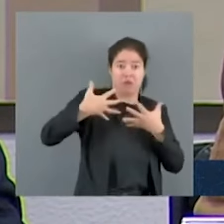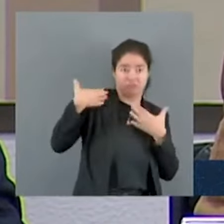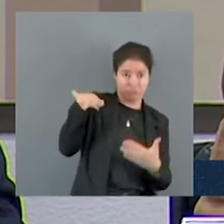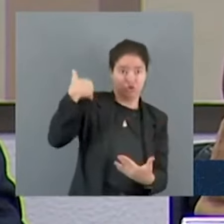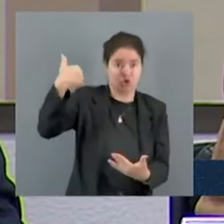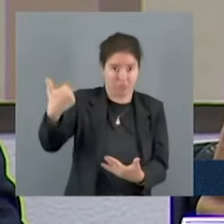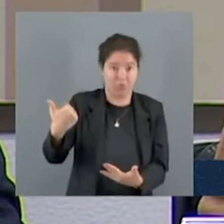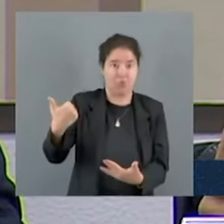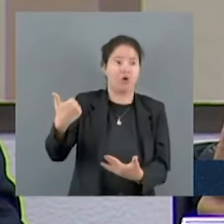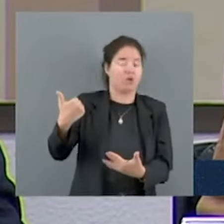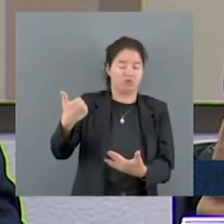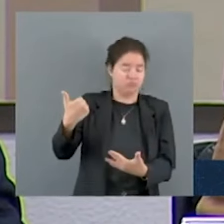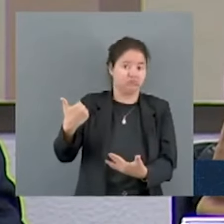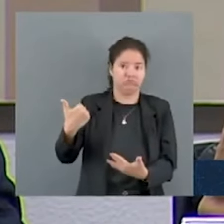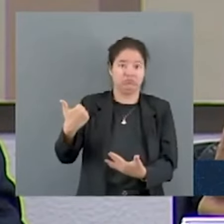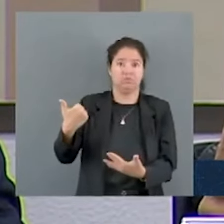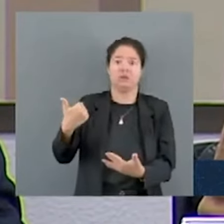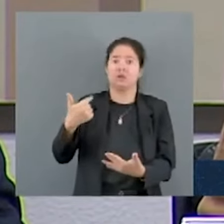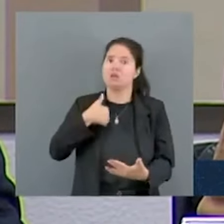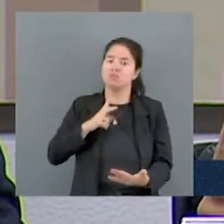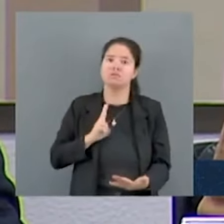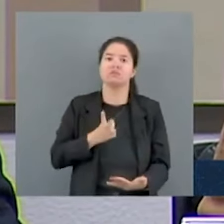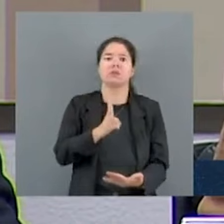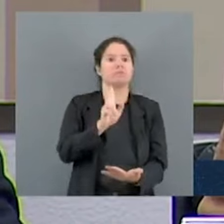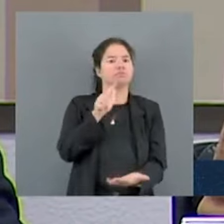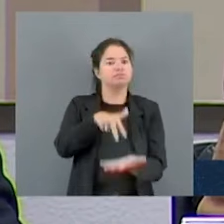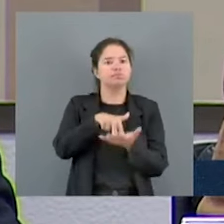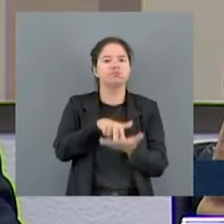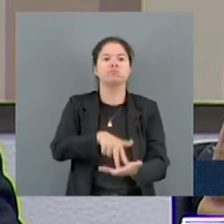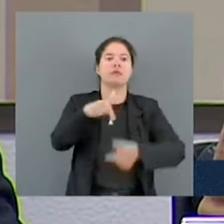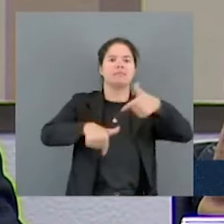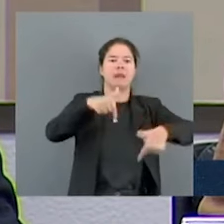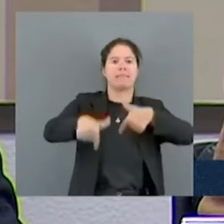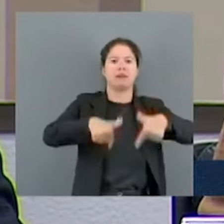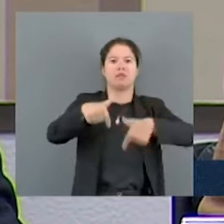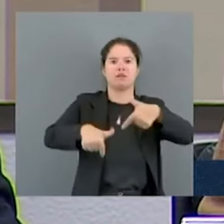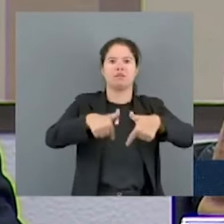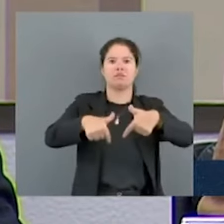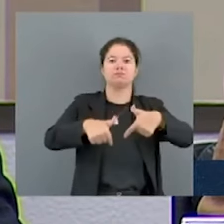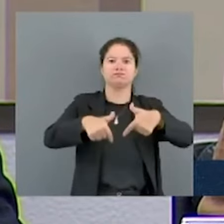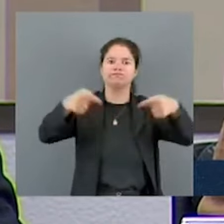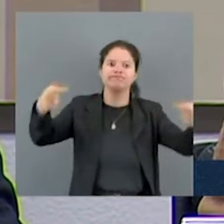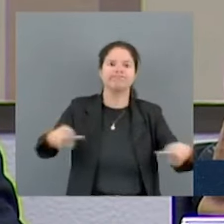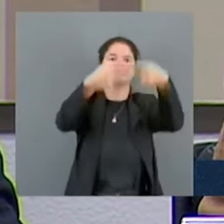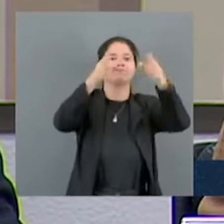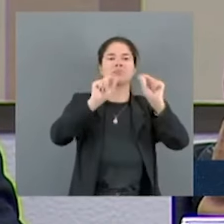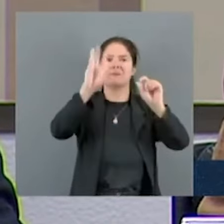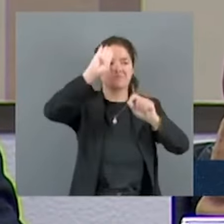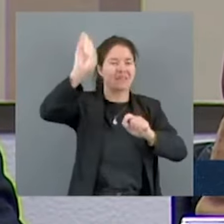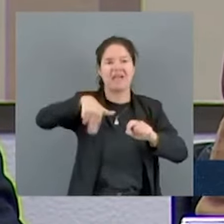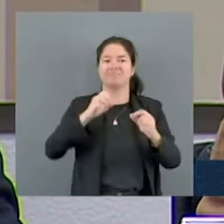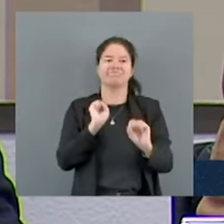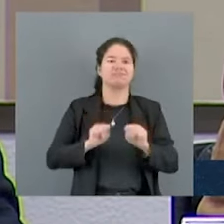E sempre que estiver nessa posição, estarei trabalhando pela missão maior do ministério, que é a defesa do